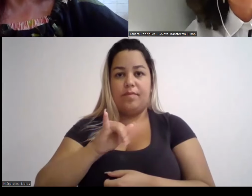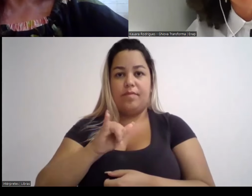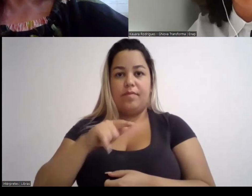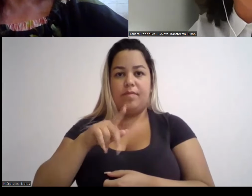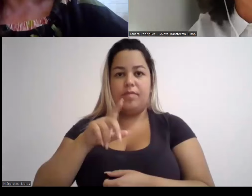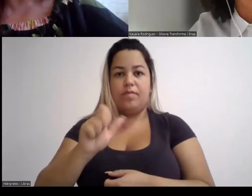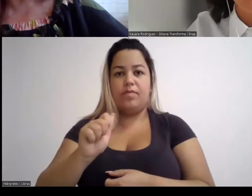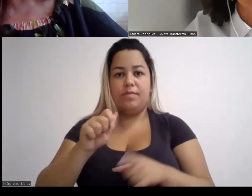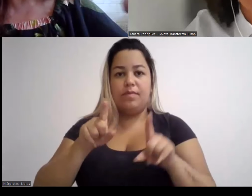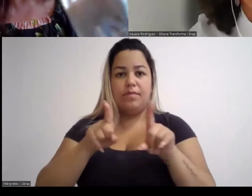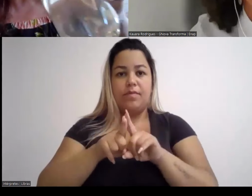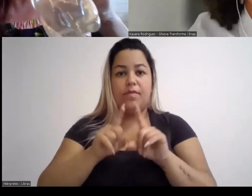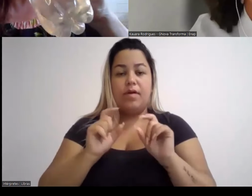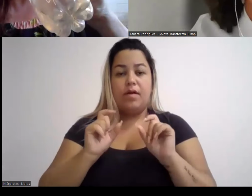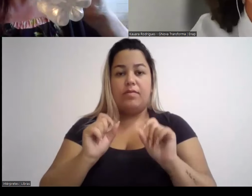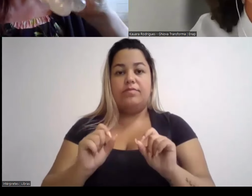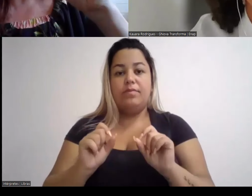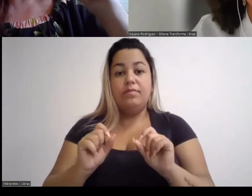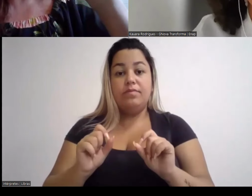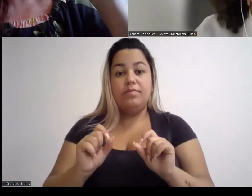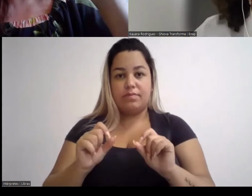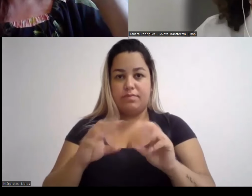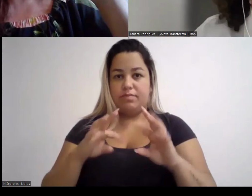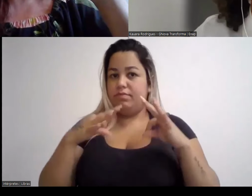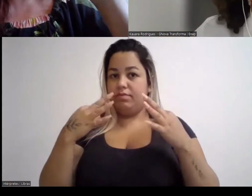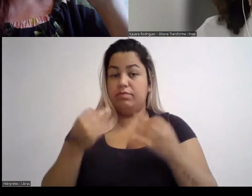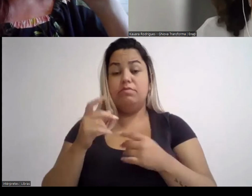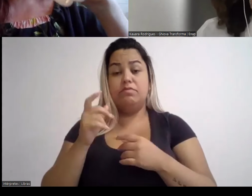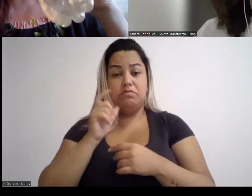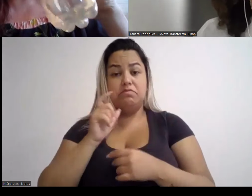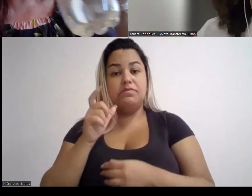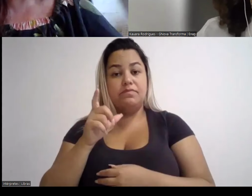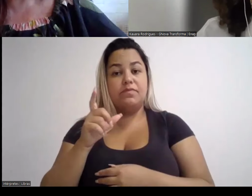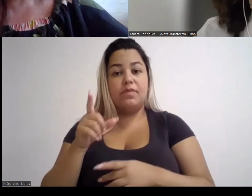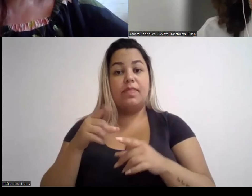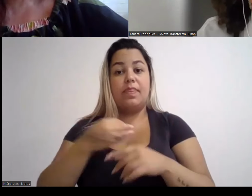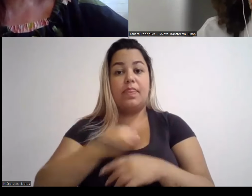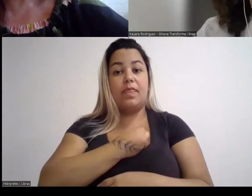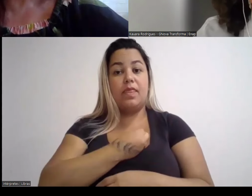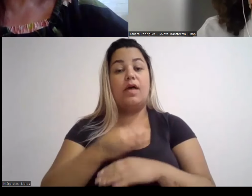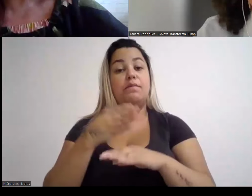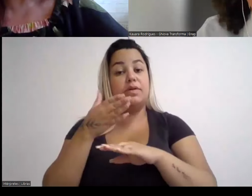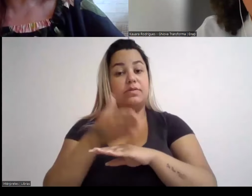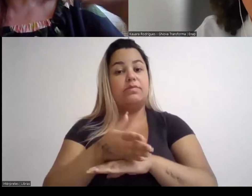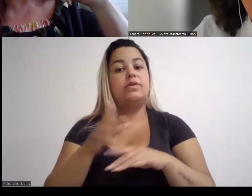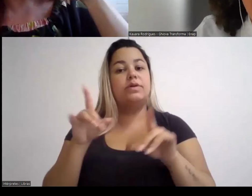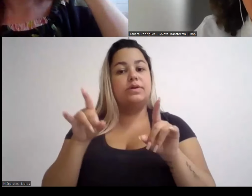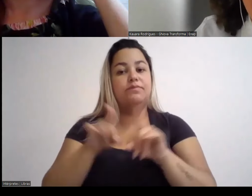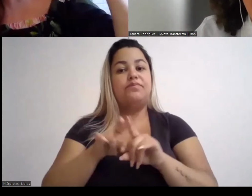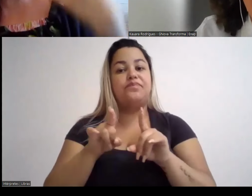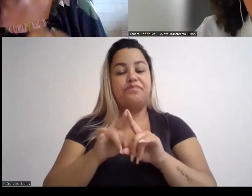presentes e todas as, né, os interessados que estão aqui participando do webinário puderam